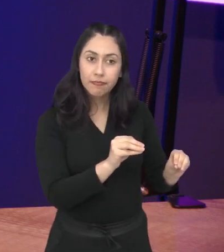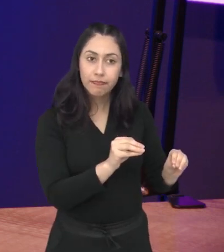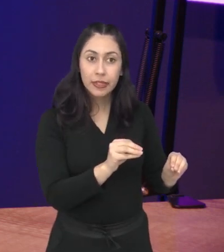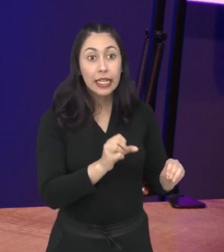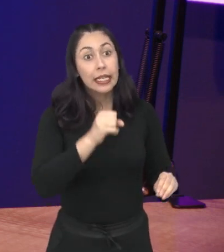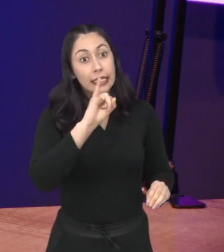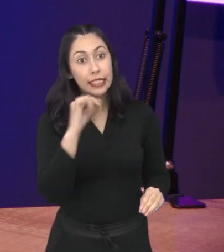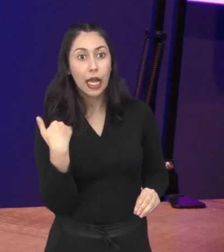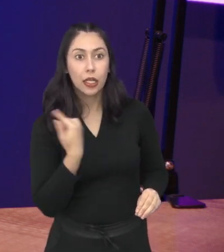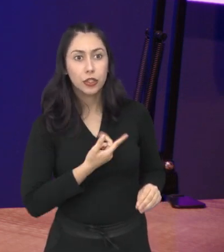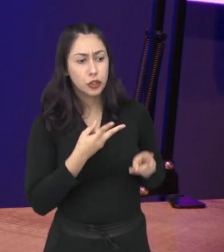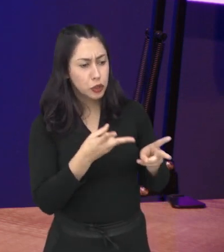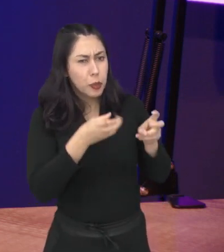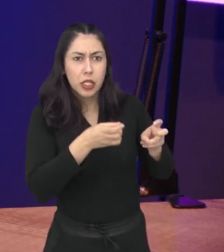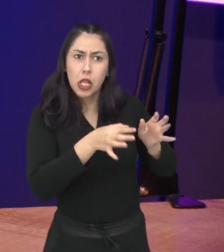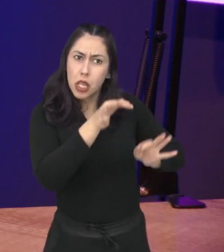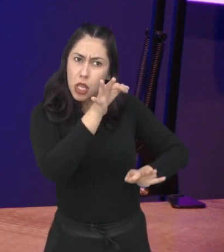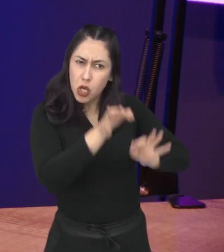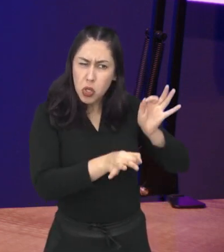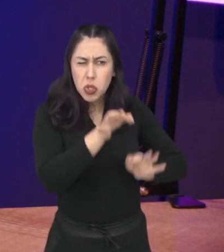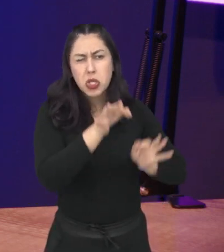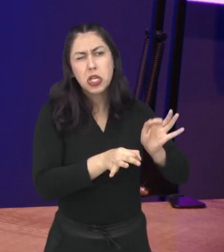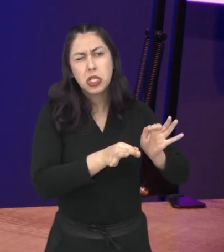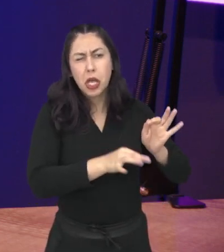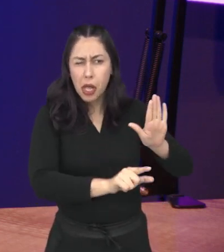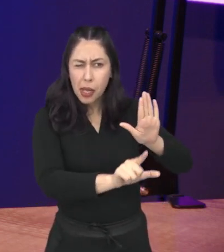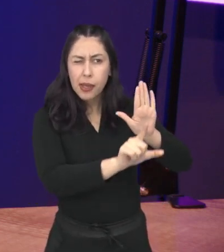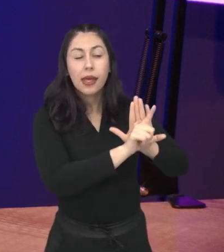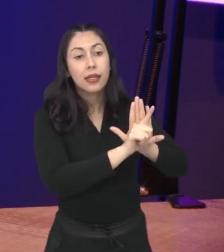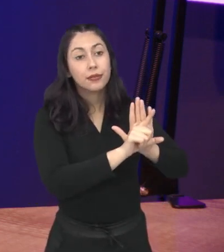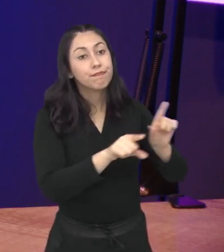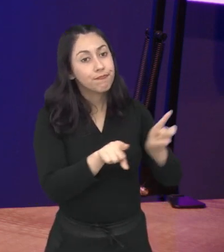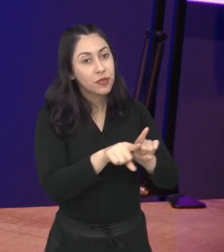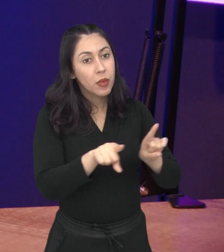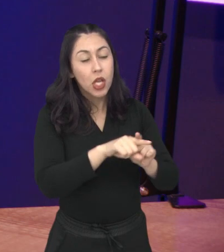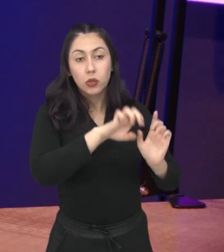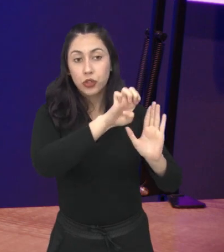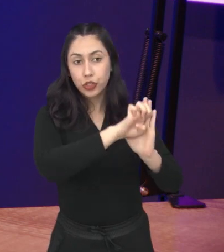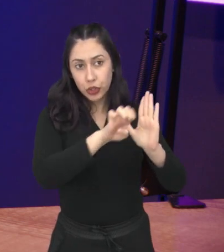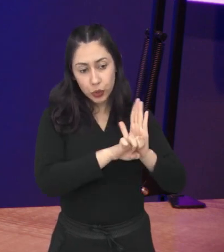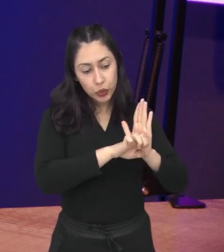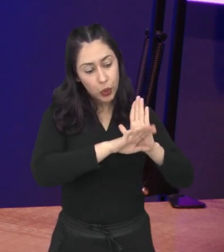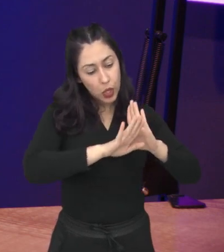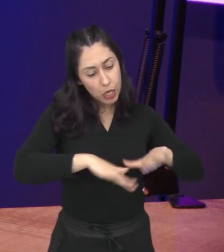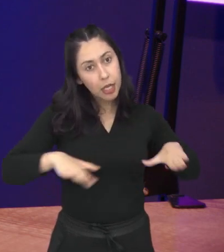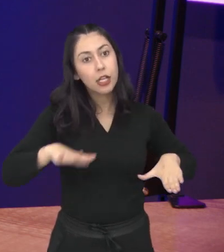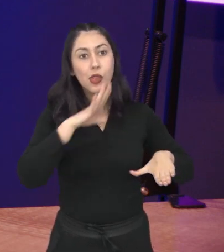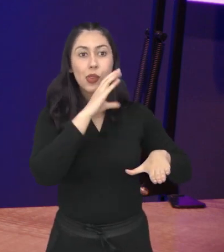pela justiça brasileira, né, legalmente falando, e até mesmo pelo